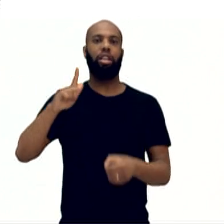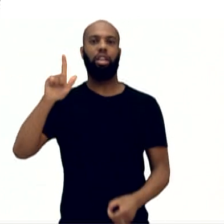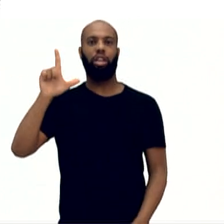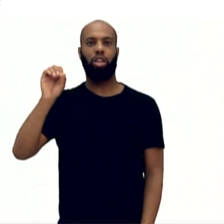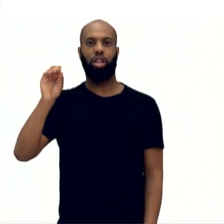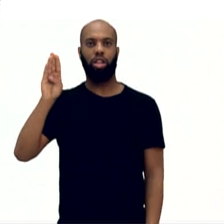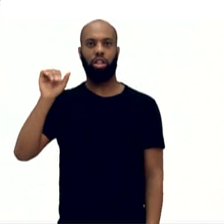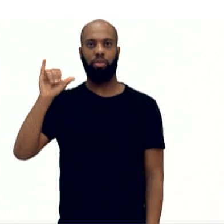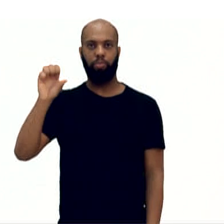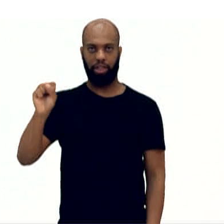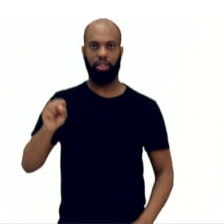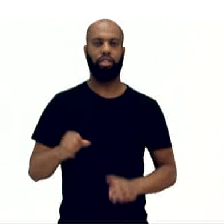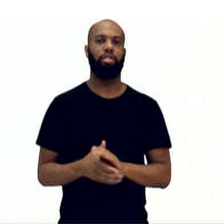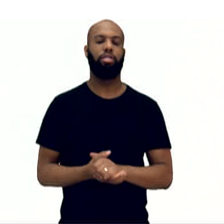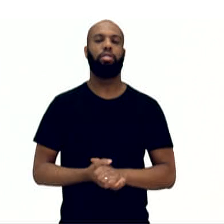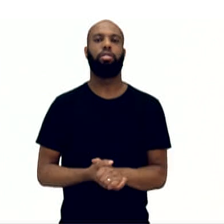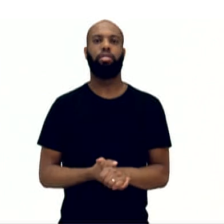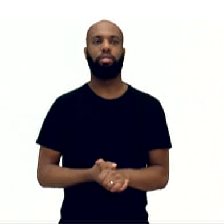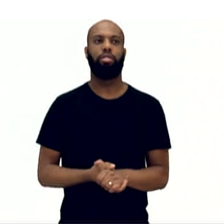globais.